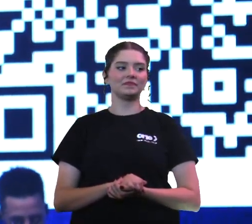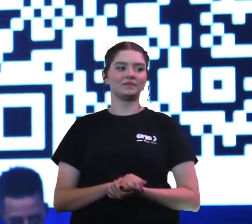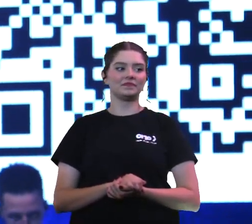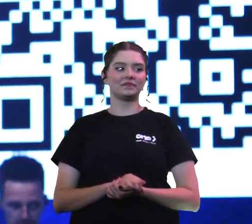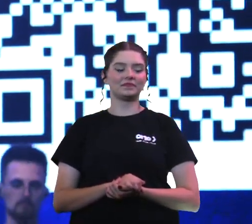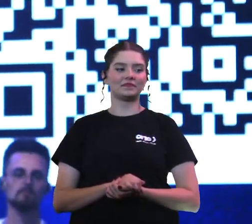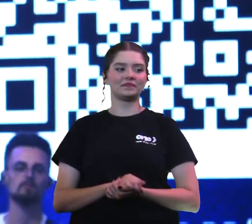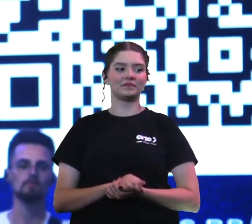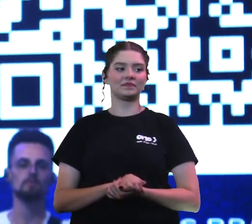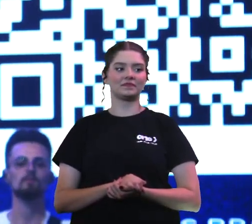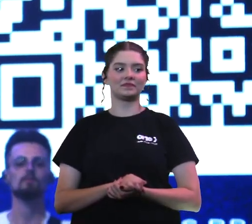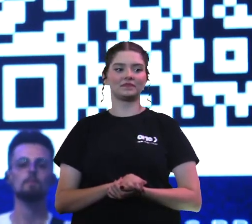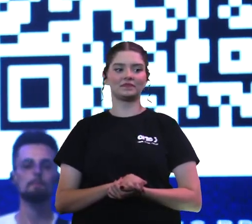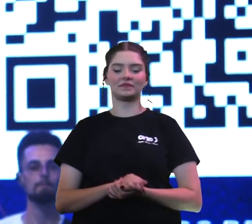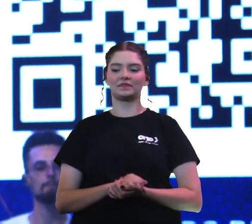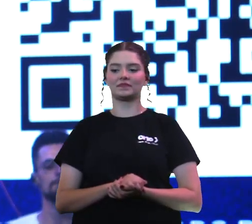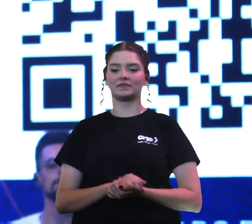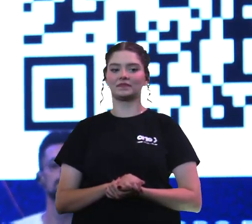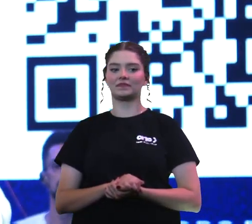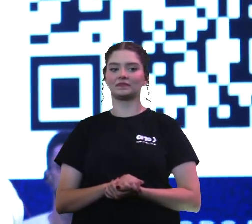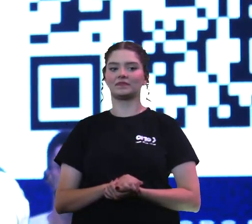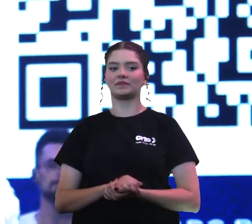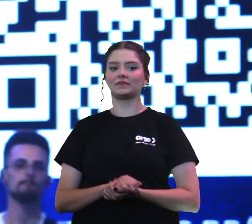também, ali atrás no fundo, pode vir.